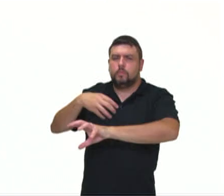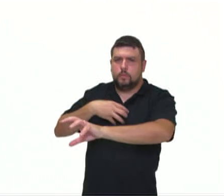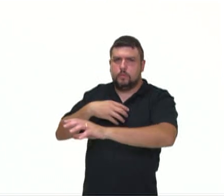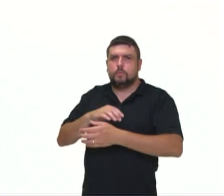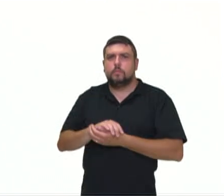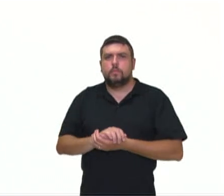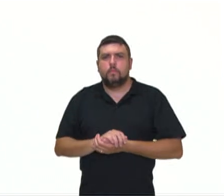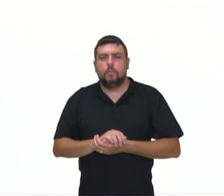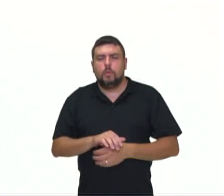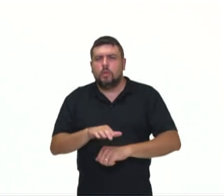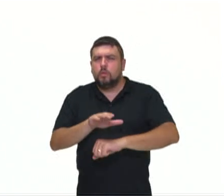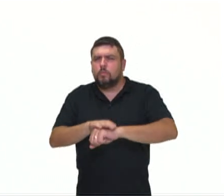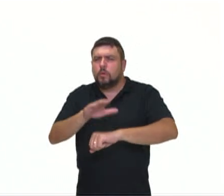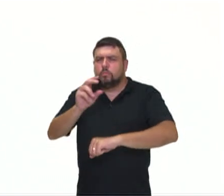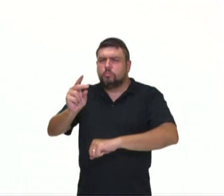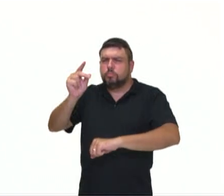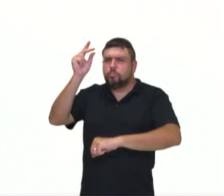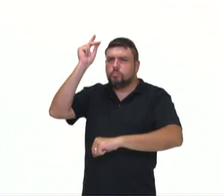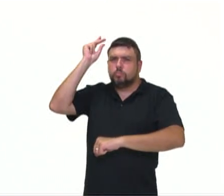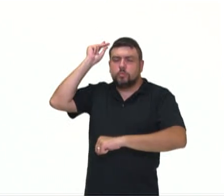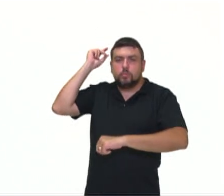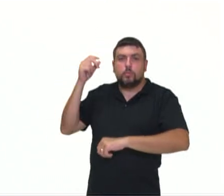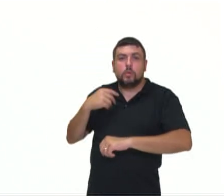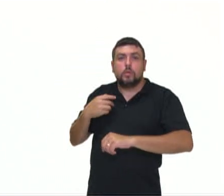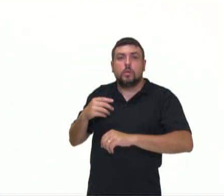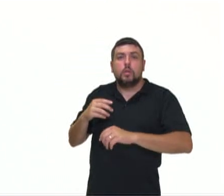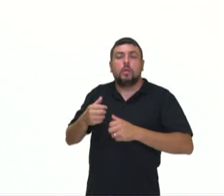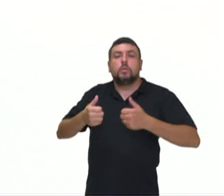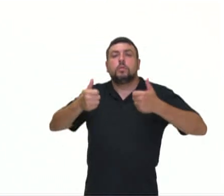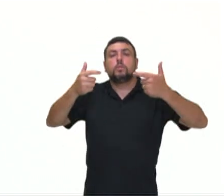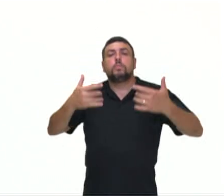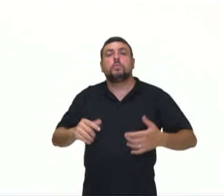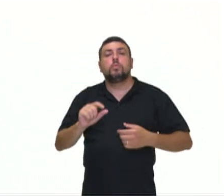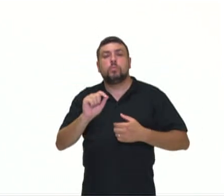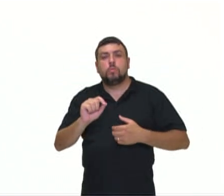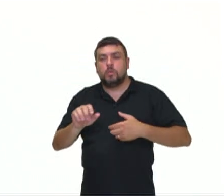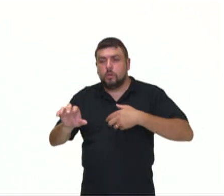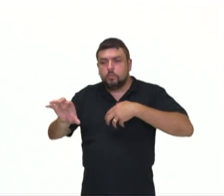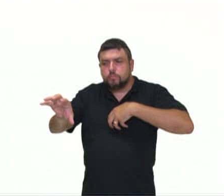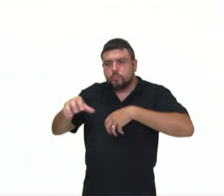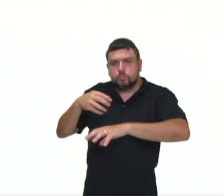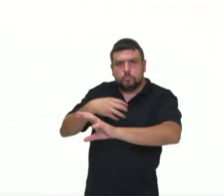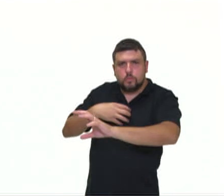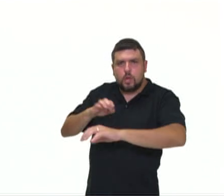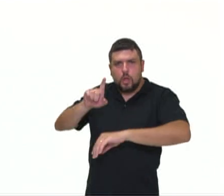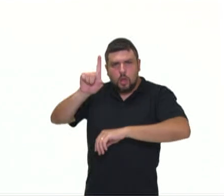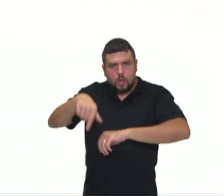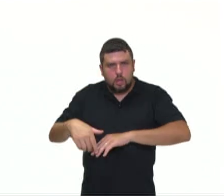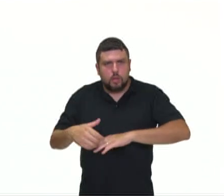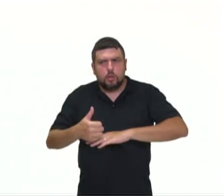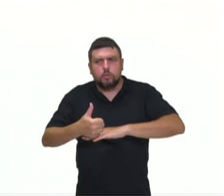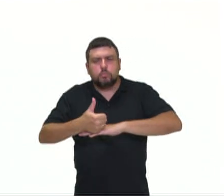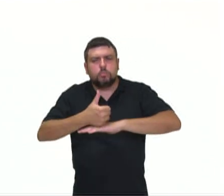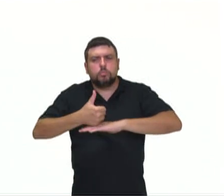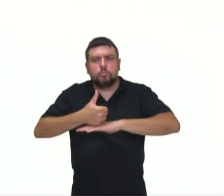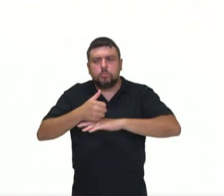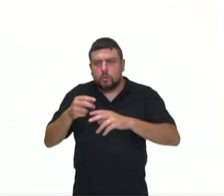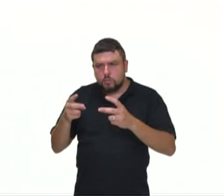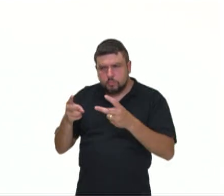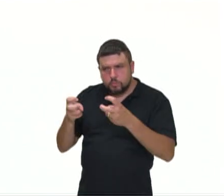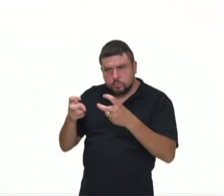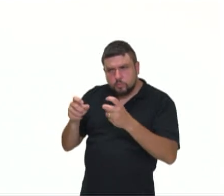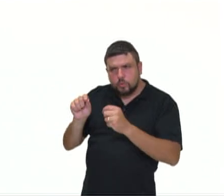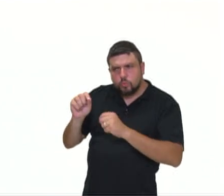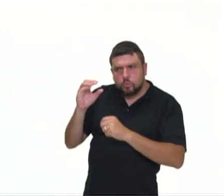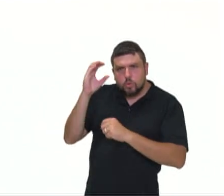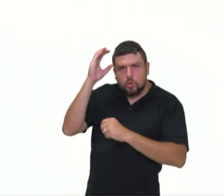mais antigo de empatia caracteriza-se como a habilidade de identificar o que está na consciência